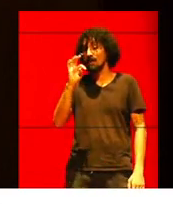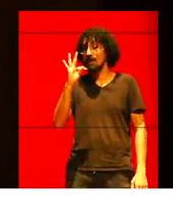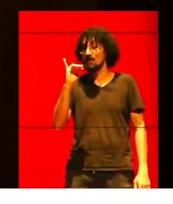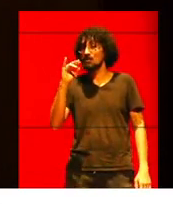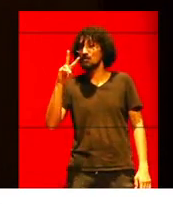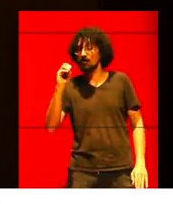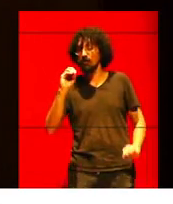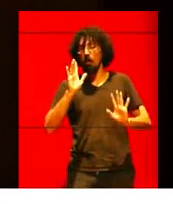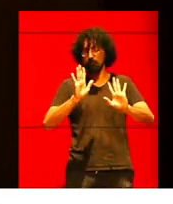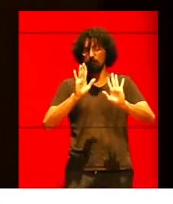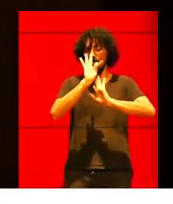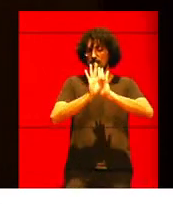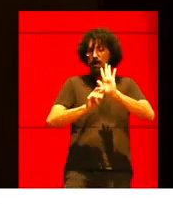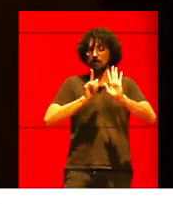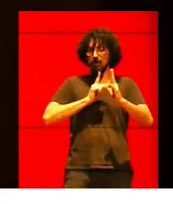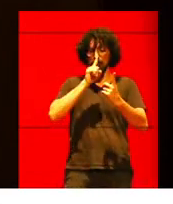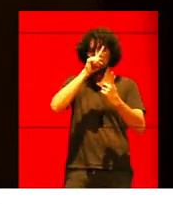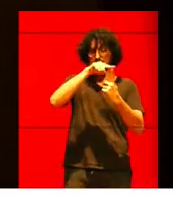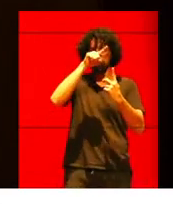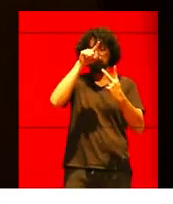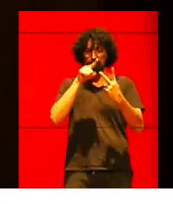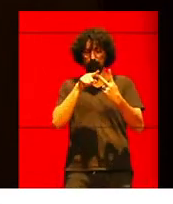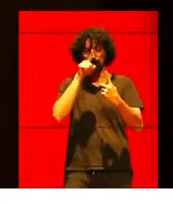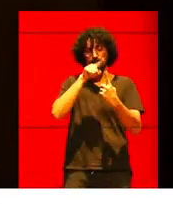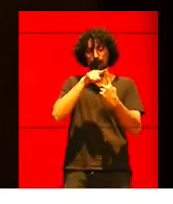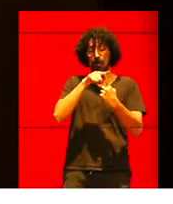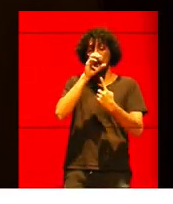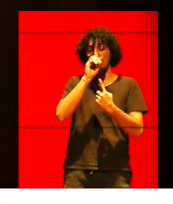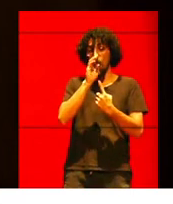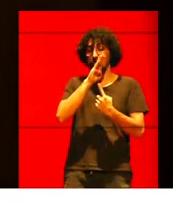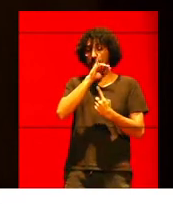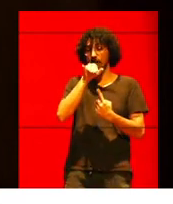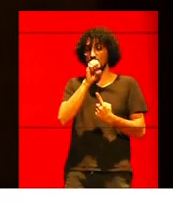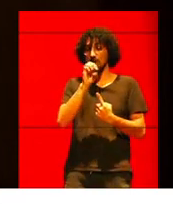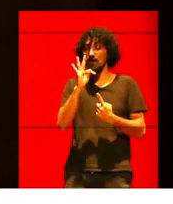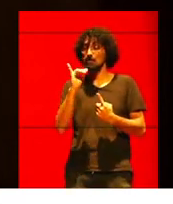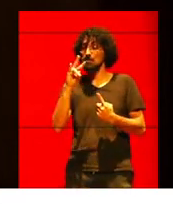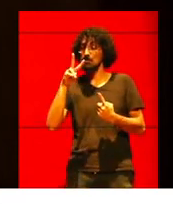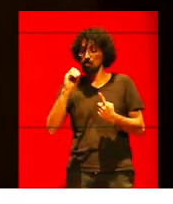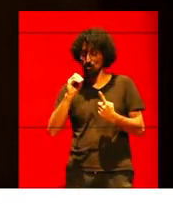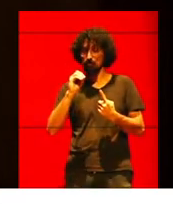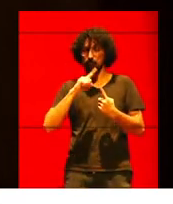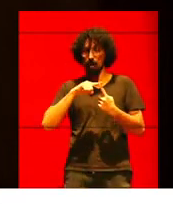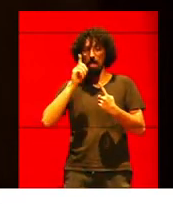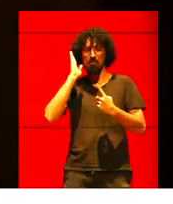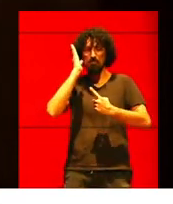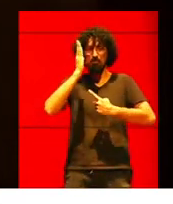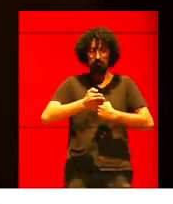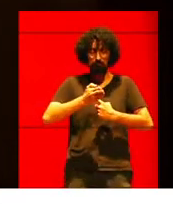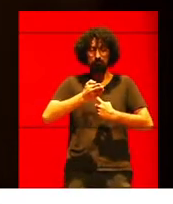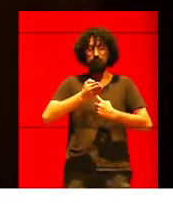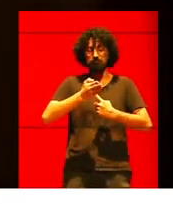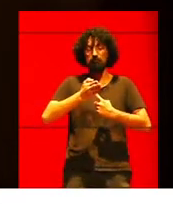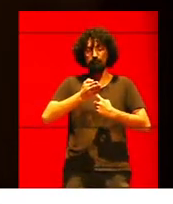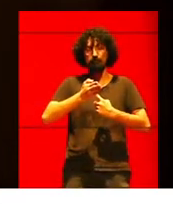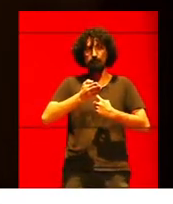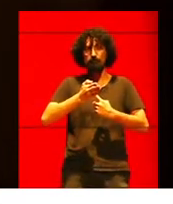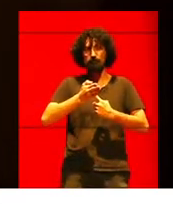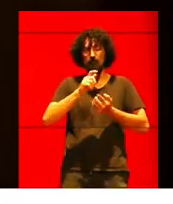texto objetivo, aquele texto duro, aquele texto de redação padrão Enem, né? Que você pena para